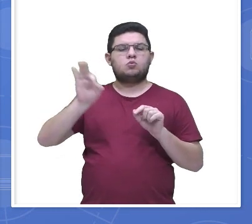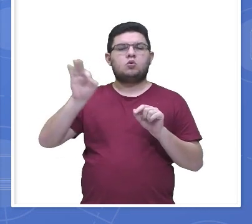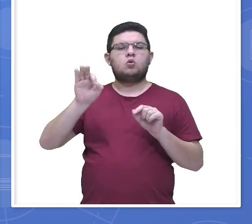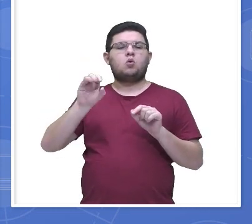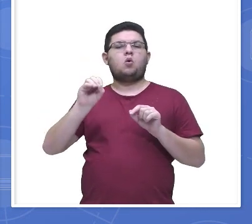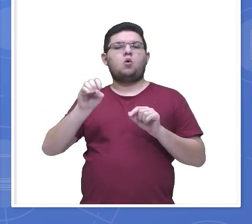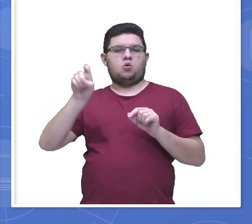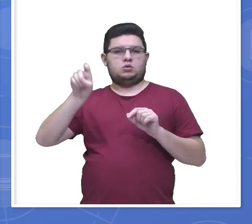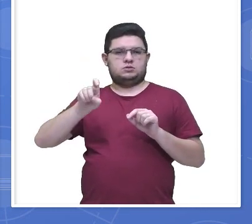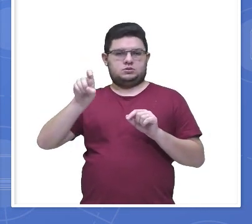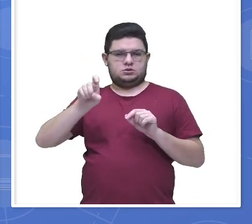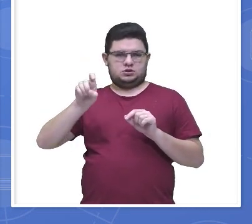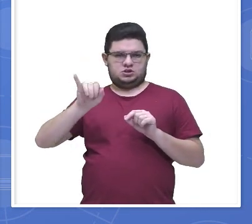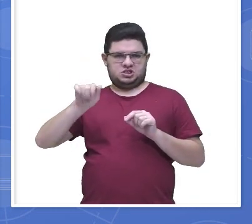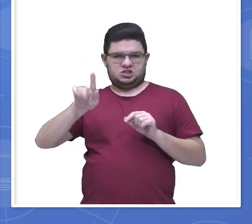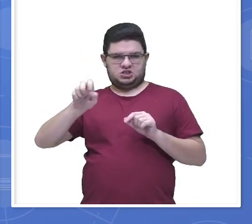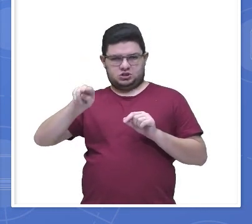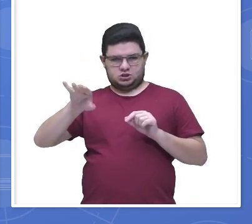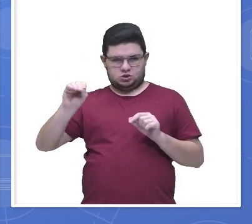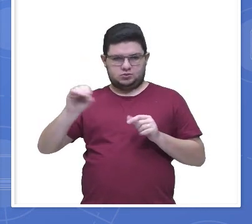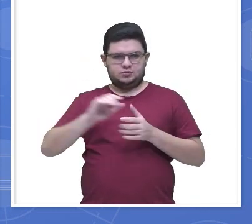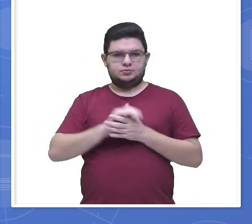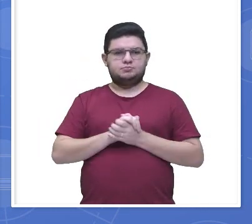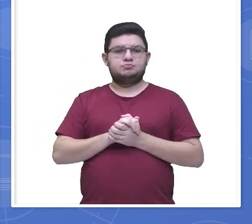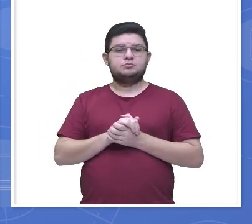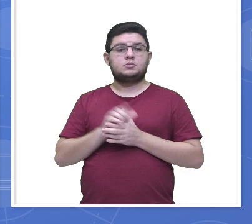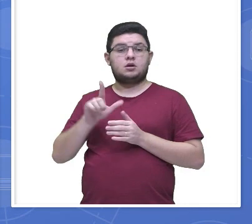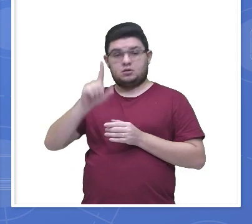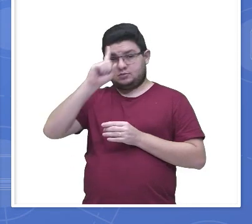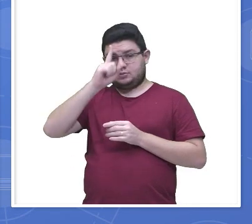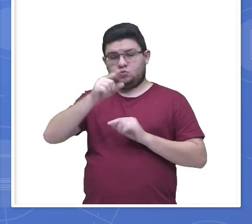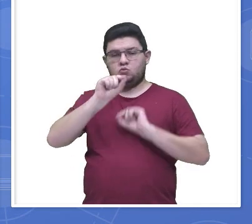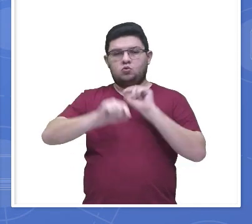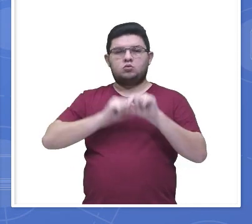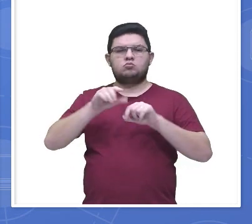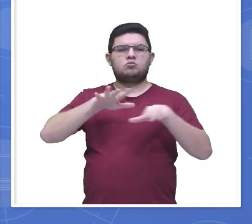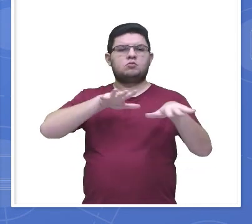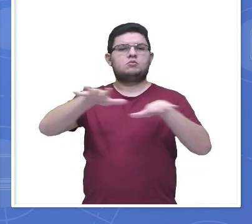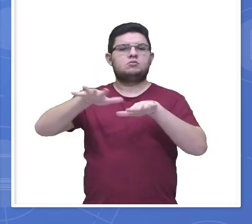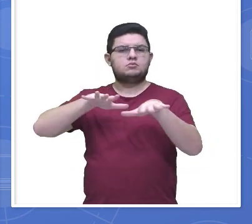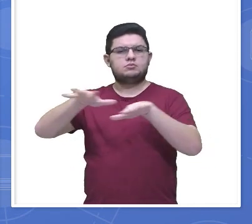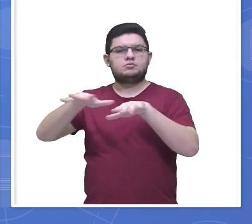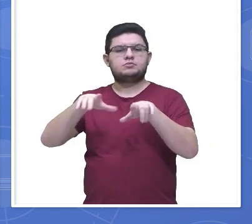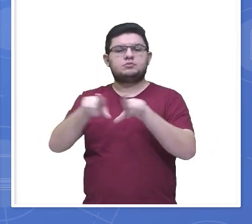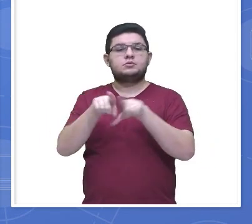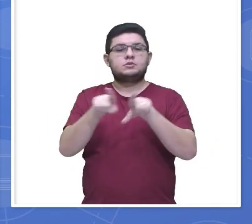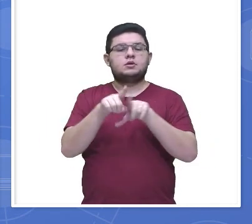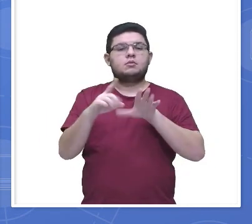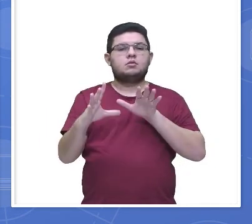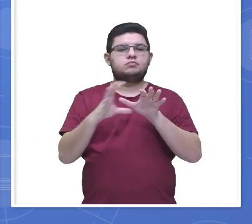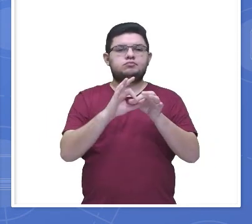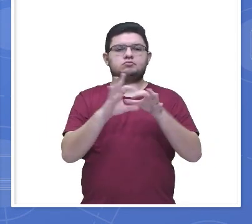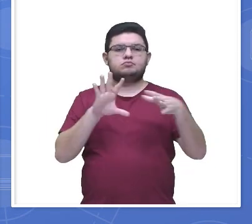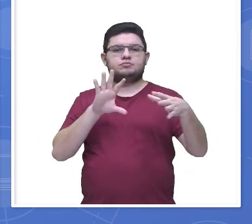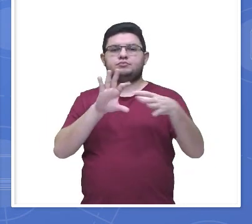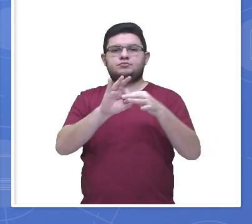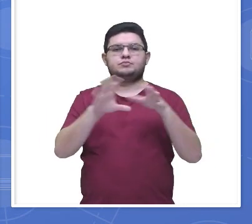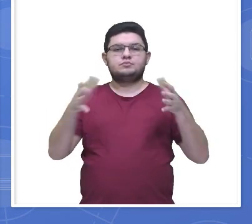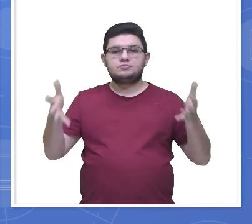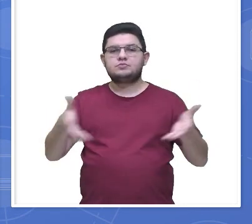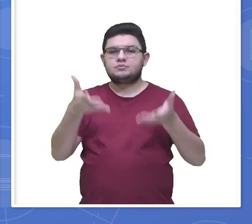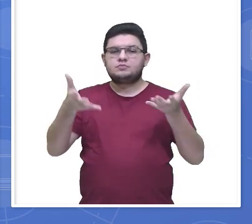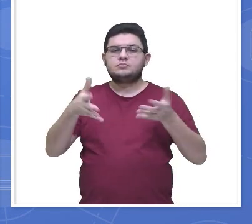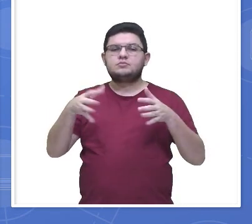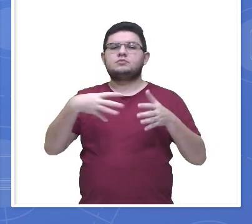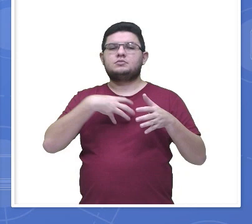Comanda as atividades como o controle das ações motoras, a integração dos estímulos sensoriais e as atividades